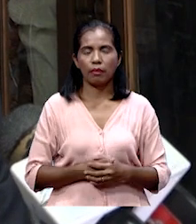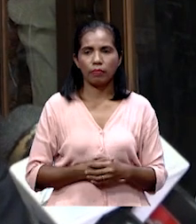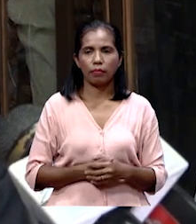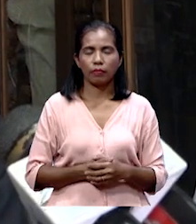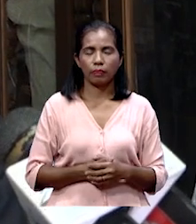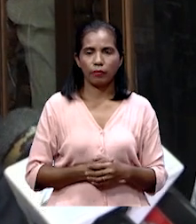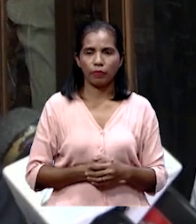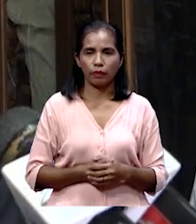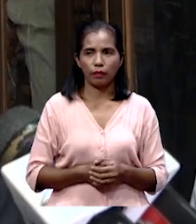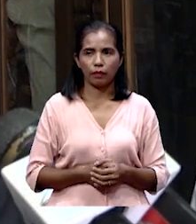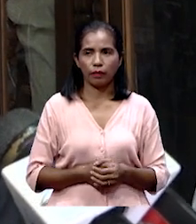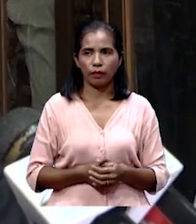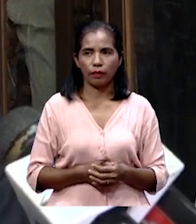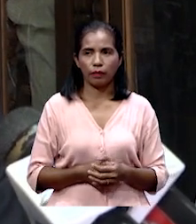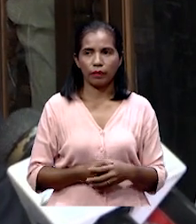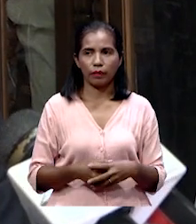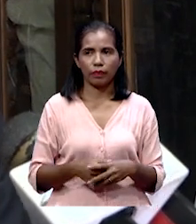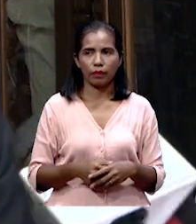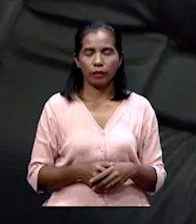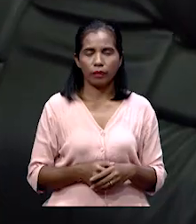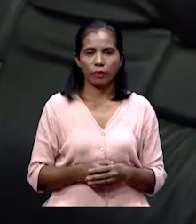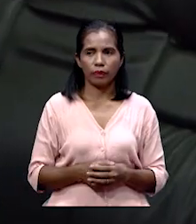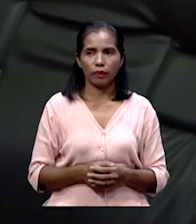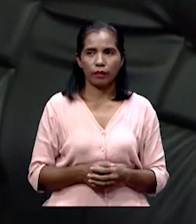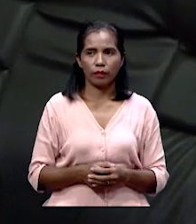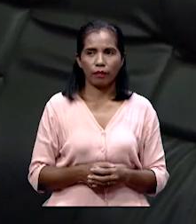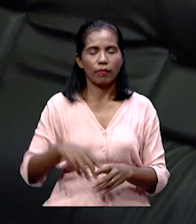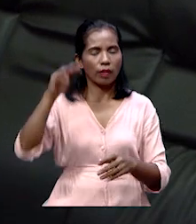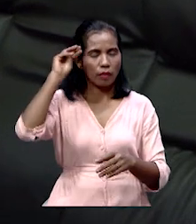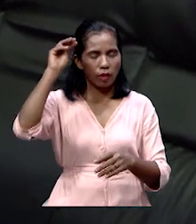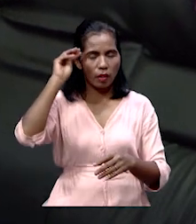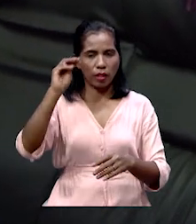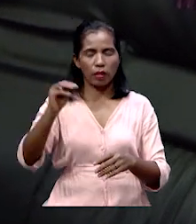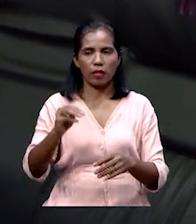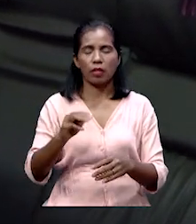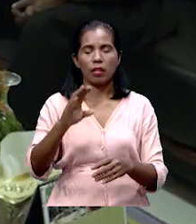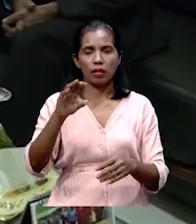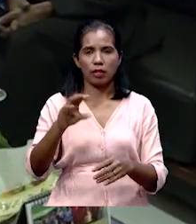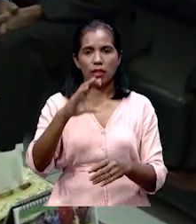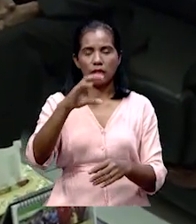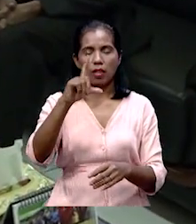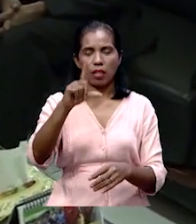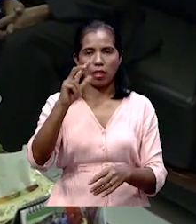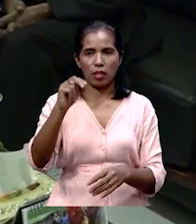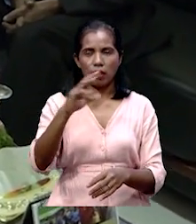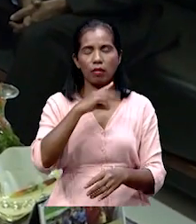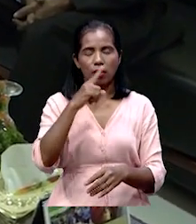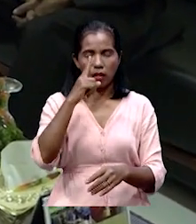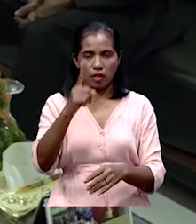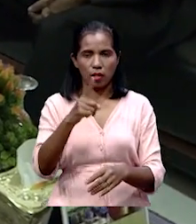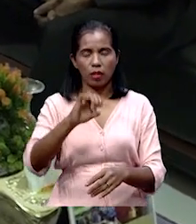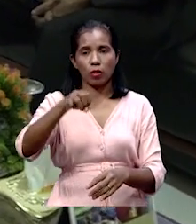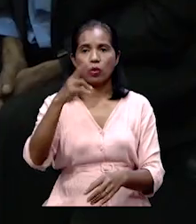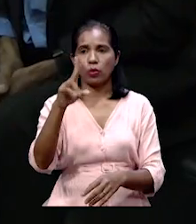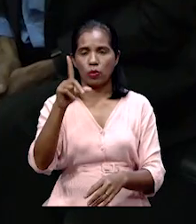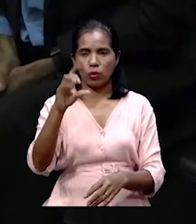veterans organizations and their Timorese counterparts. Ministro do Assunto Combatente e Libertação Nacional, Zuli Sarmento da Costa